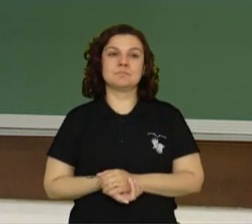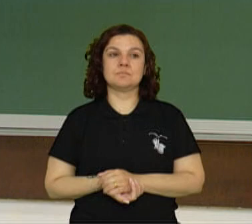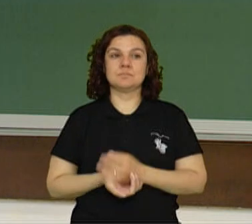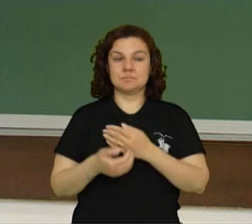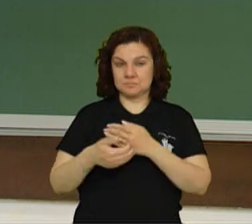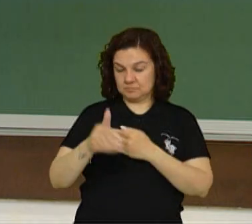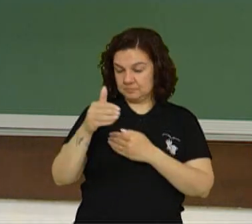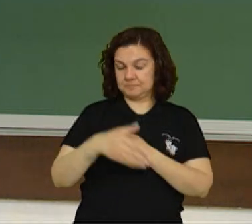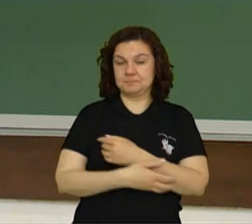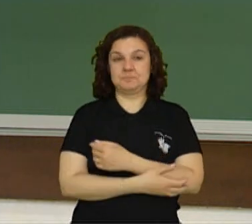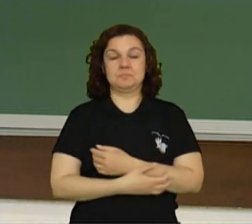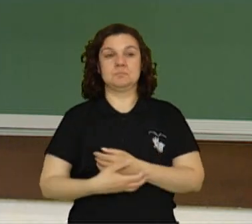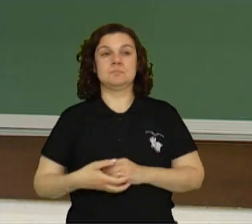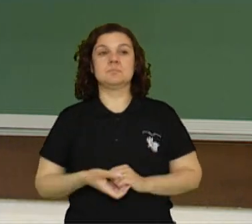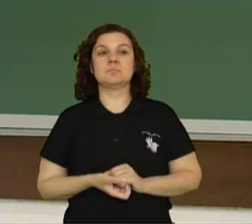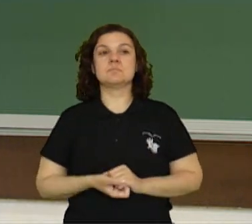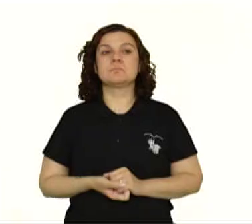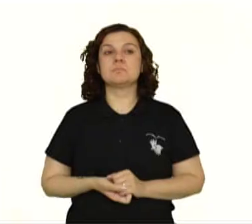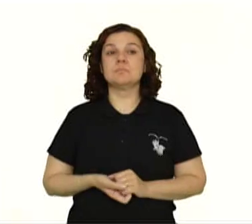enunciado continua.